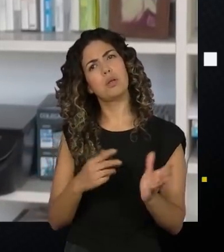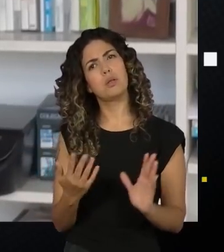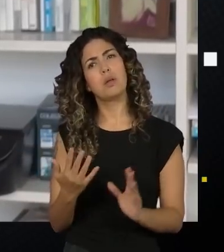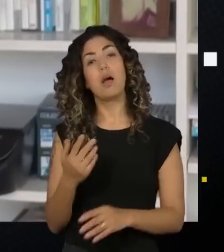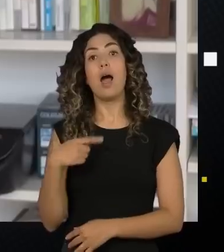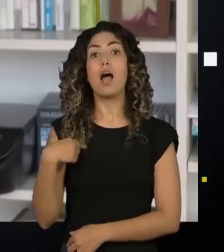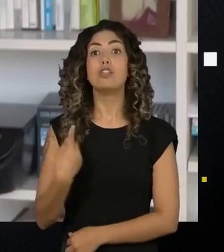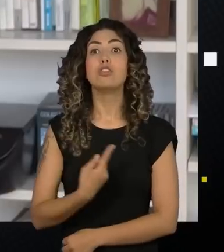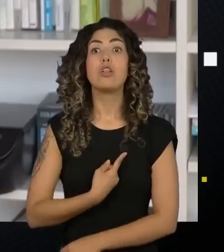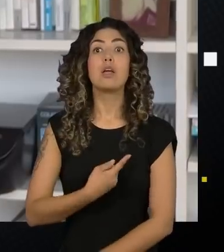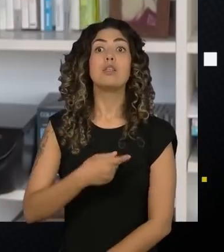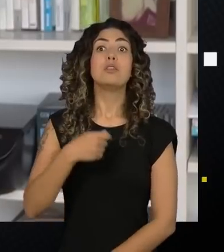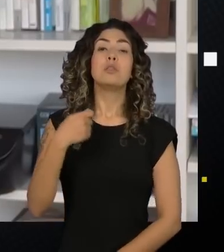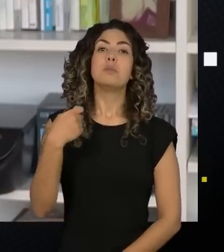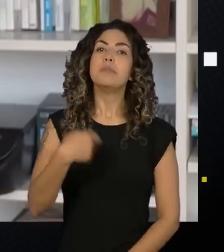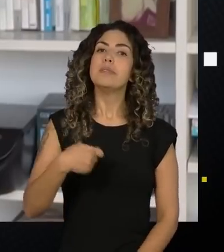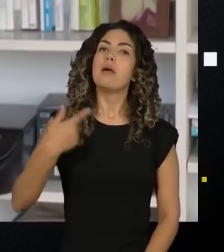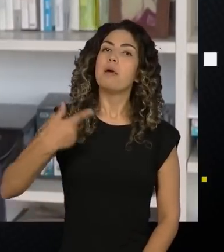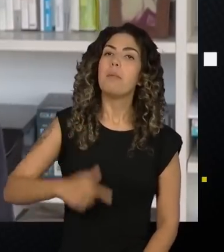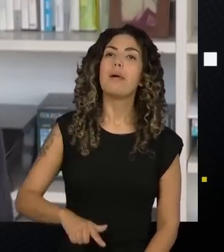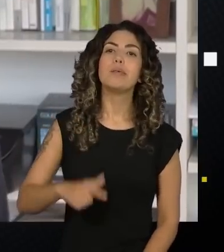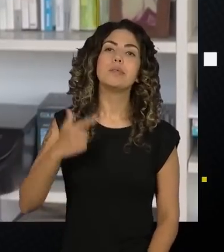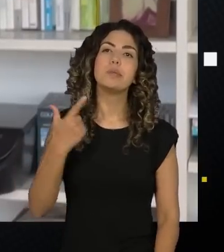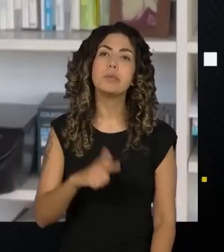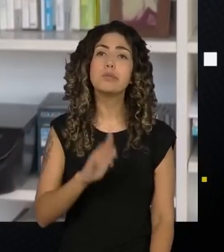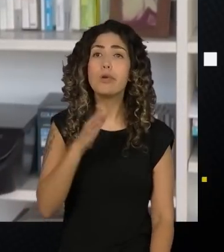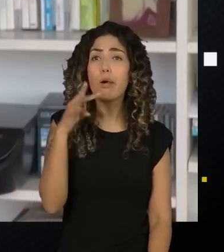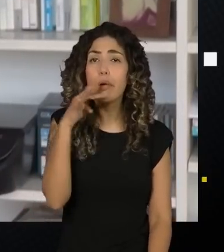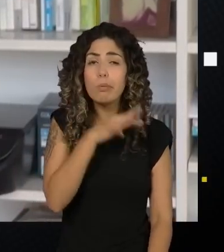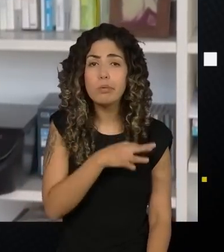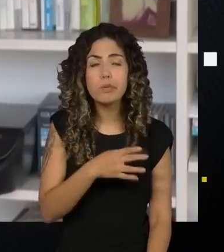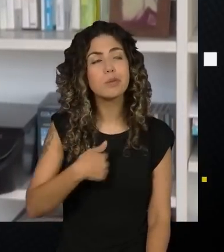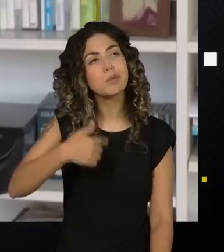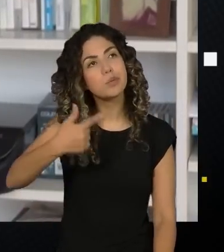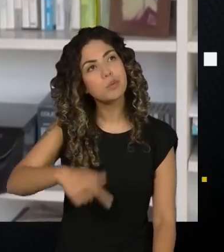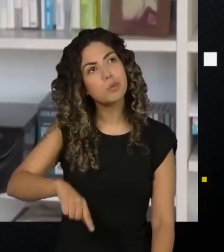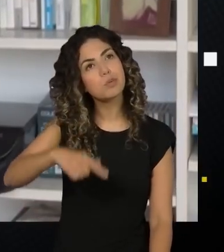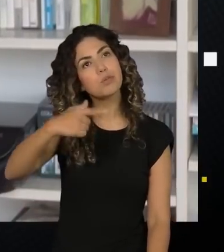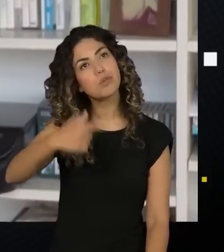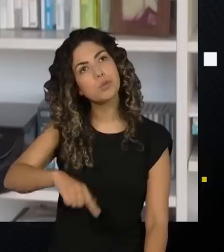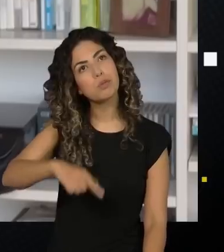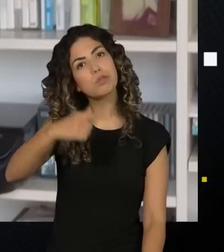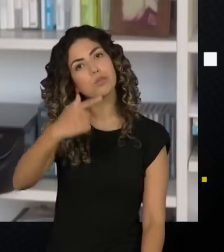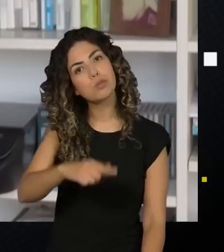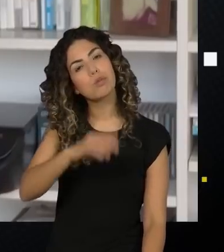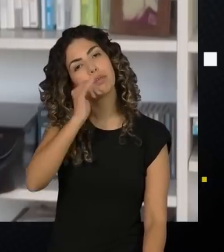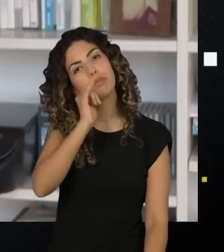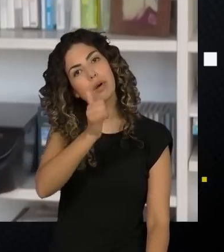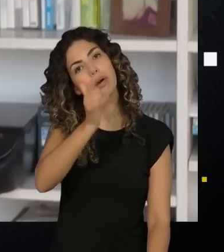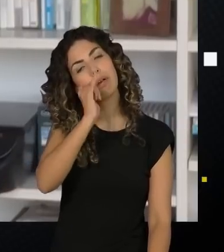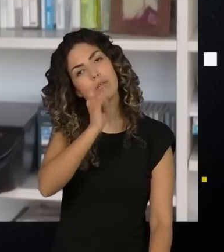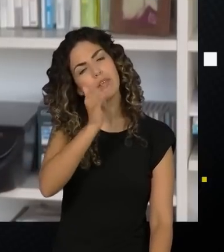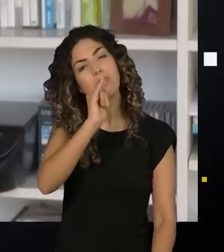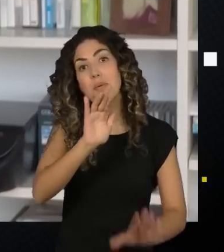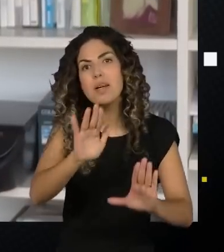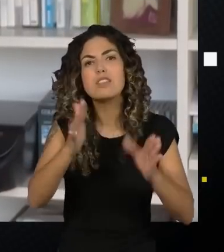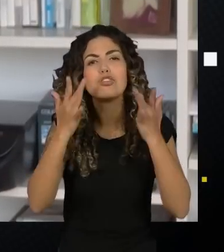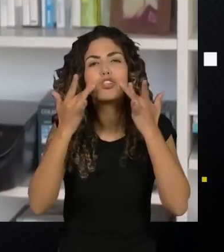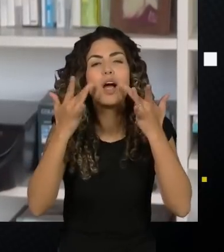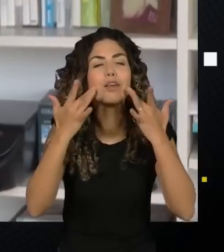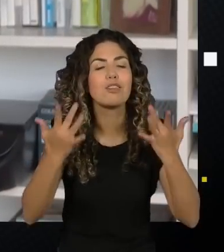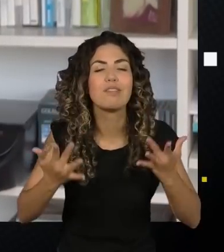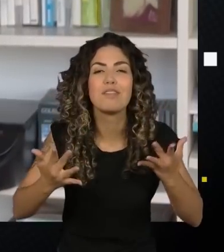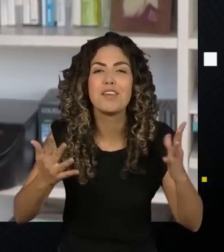de ficar repetindo o óbvio. Viva o teatro, viva a